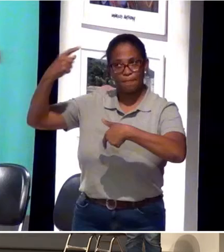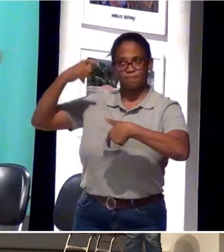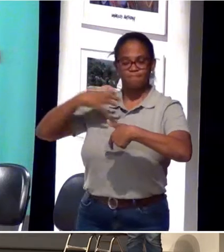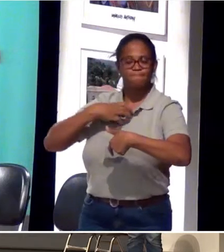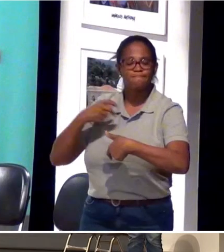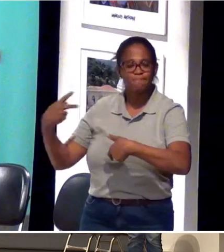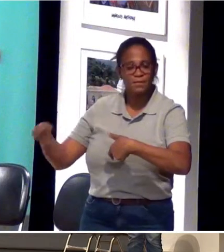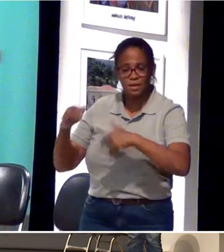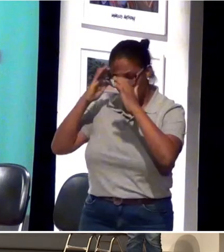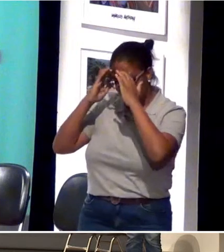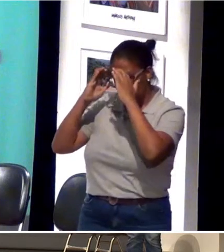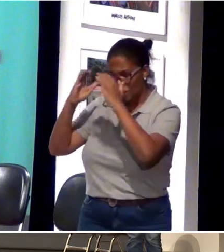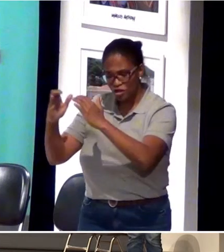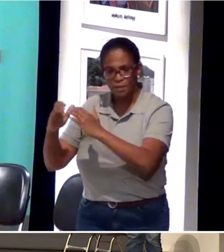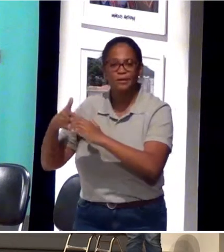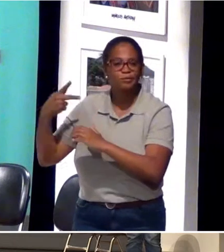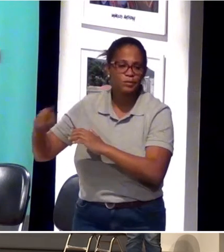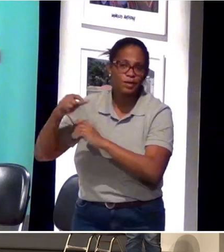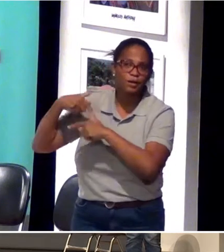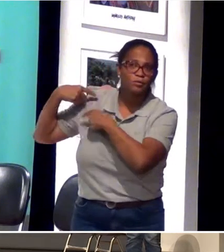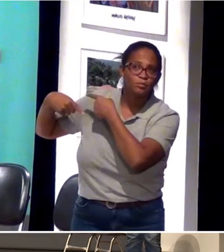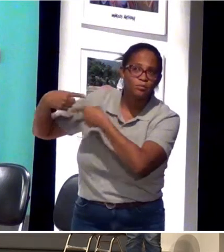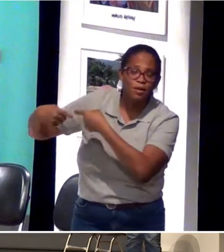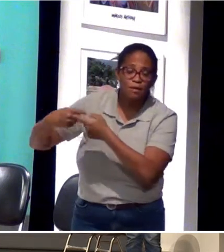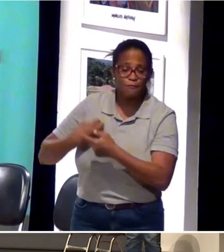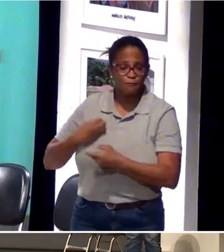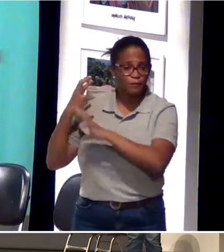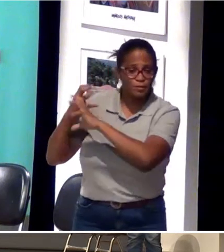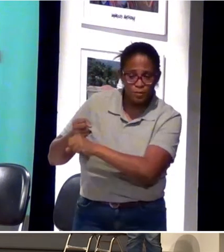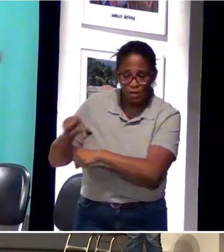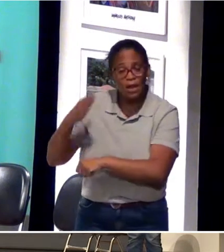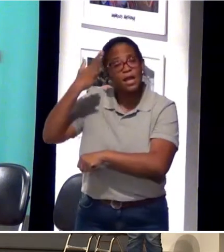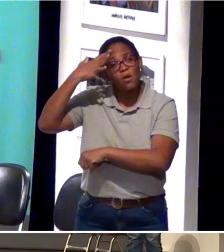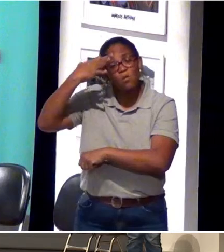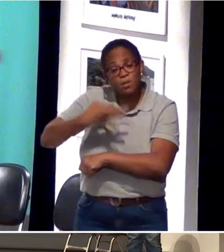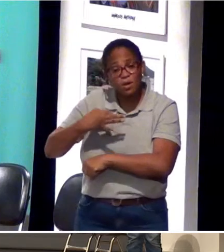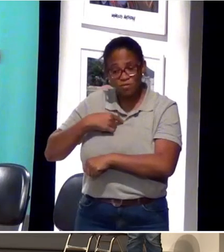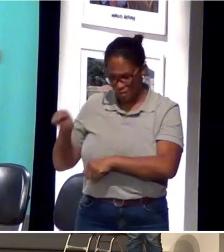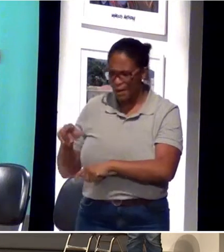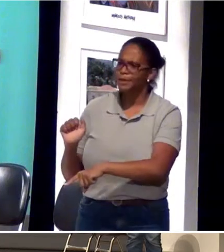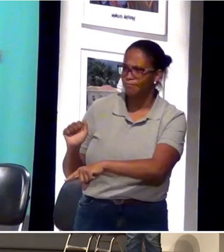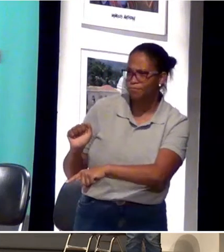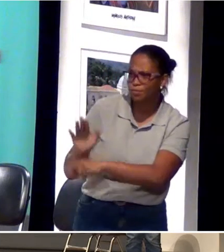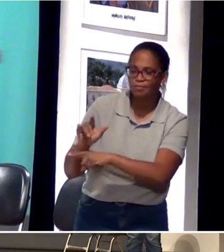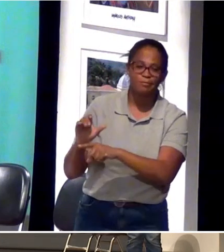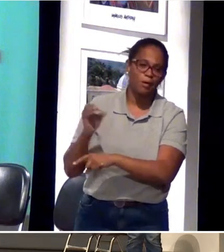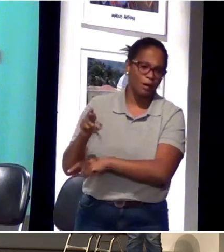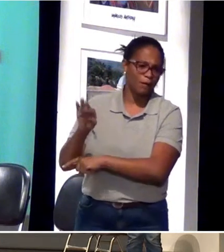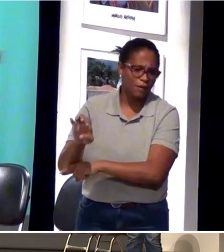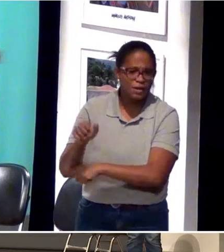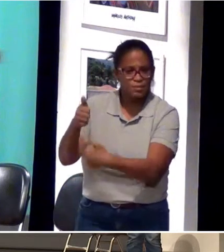potências, né? Respeitando a sua trajetória e entendendo que o ato infracional ele faz parte de